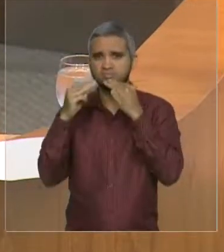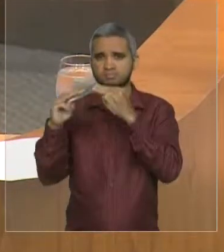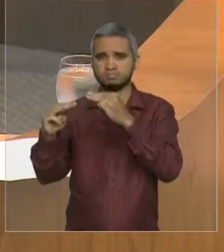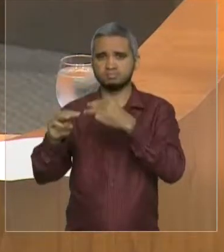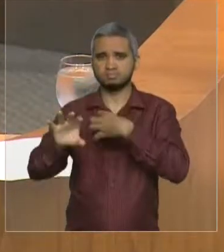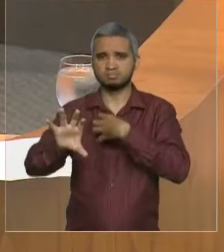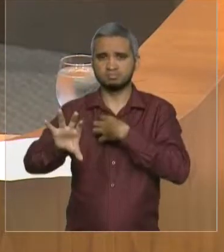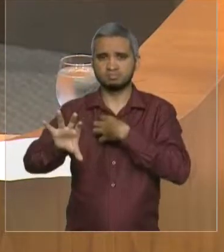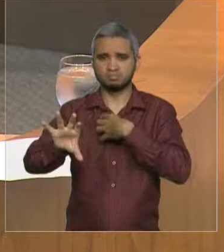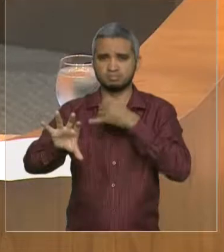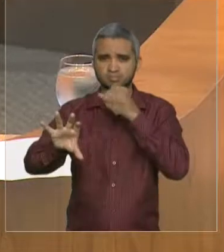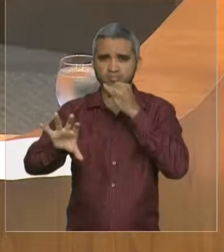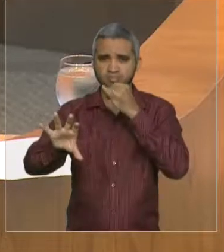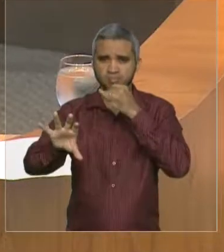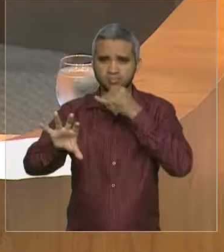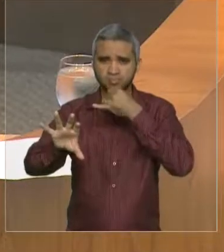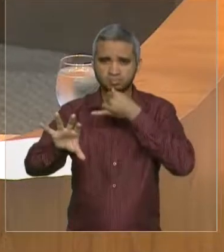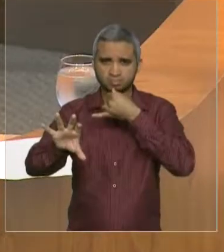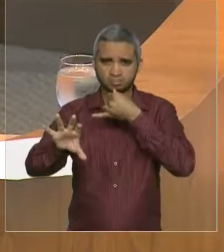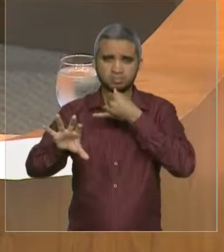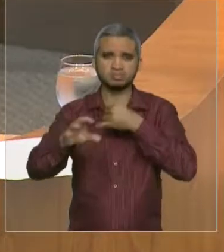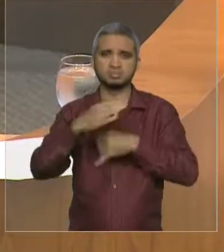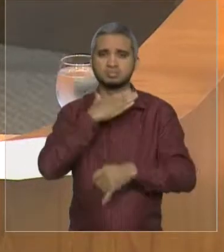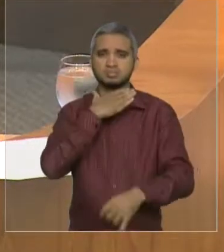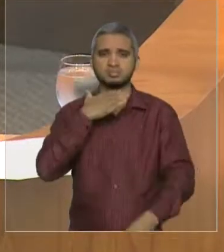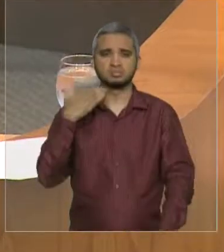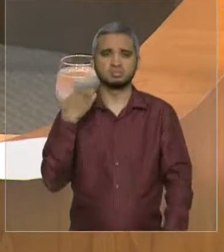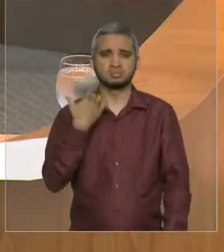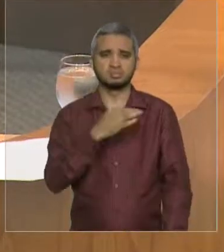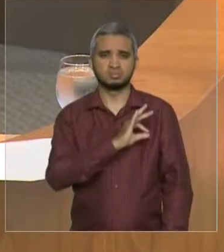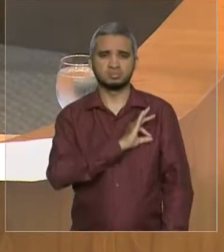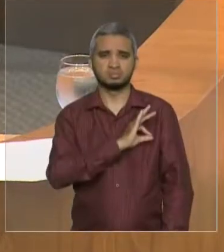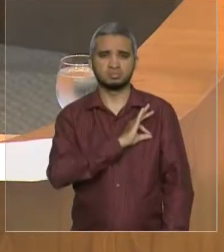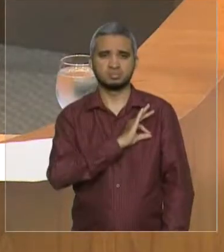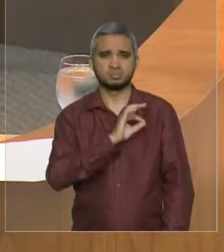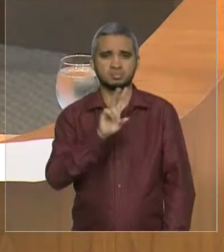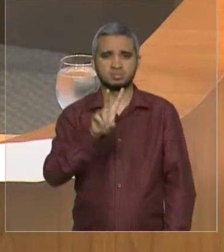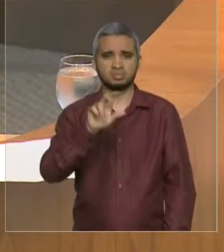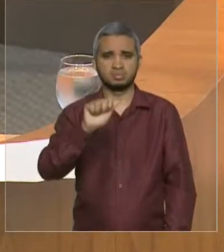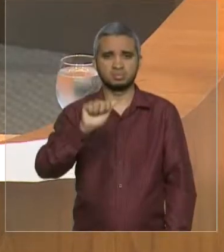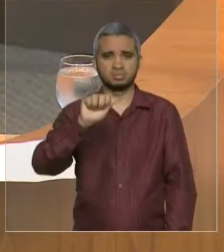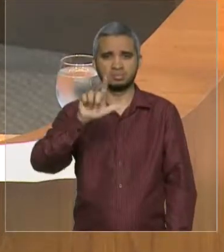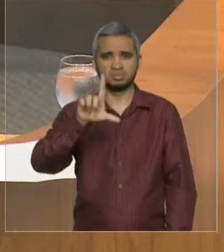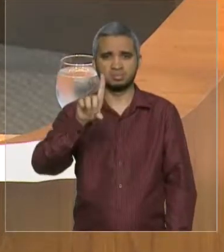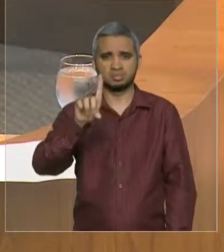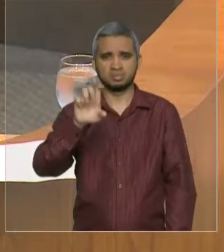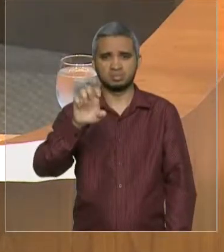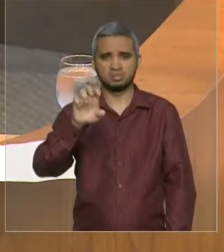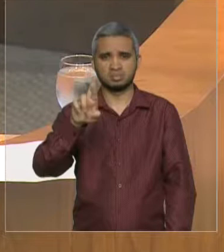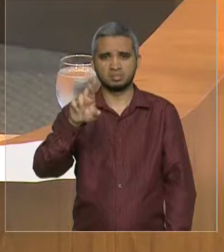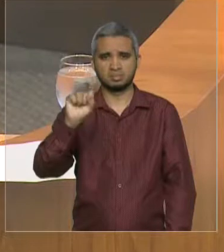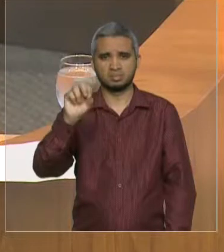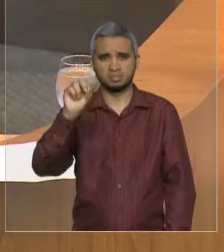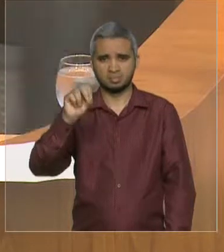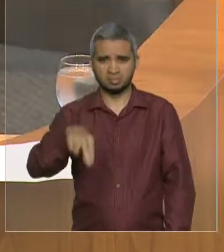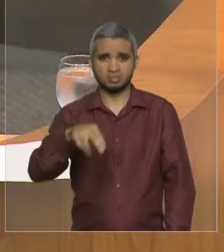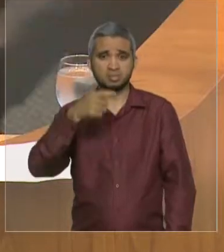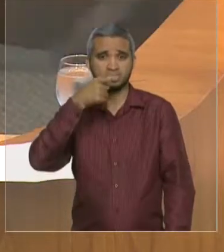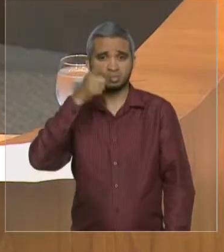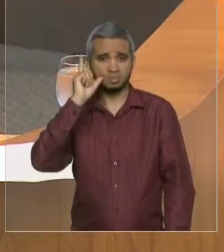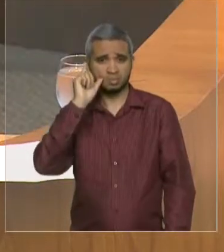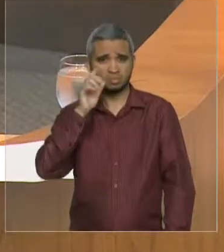do falecimento do soldado Wanderson Cordeiro, assassinado ontem por volta das 14